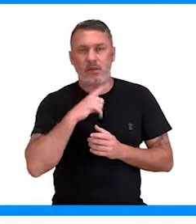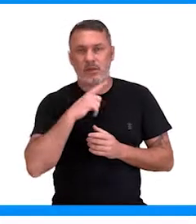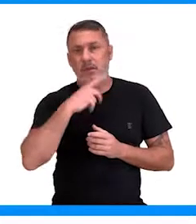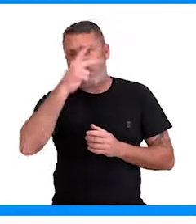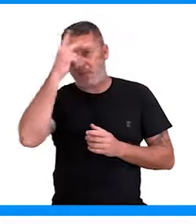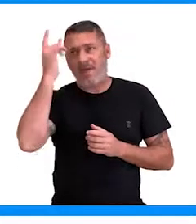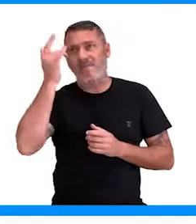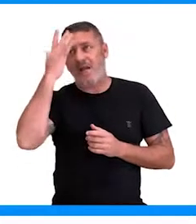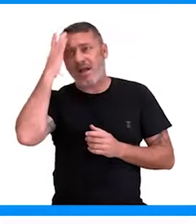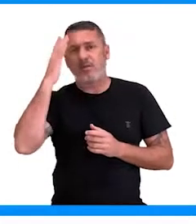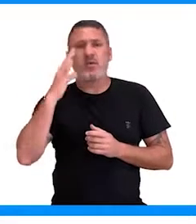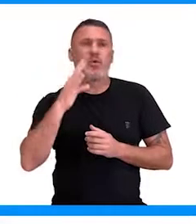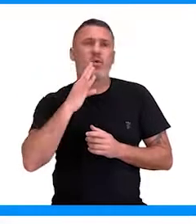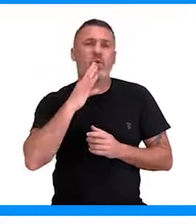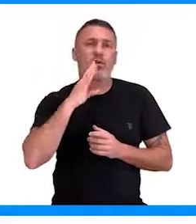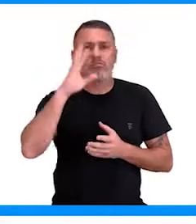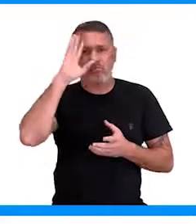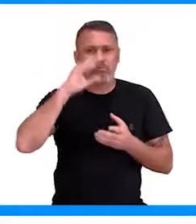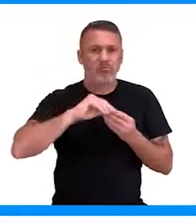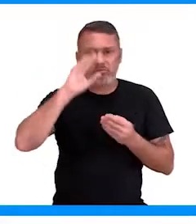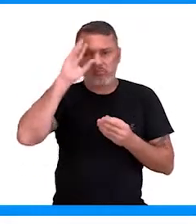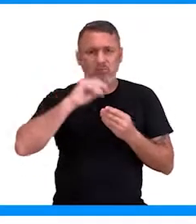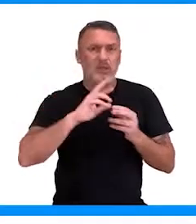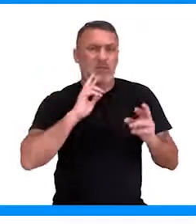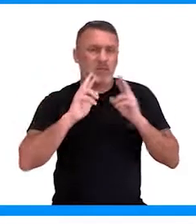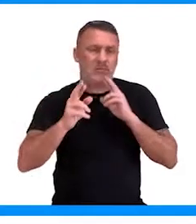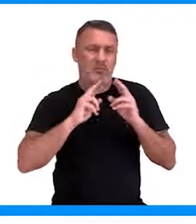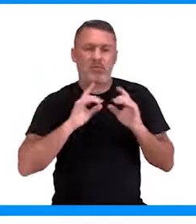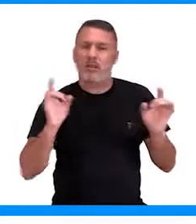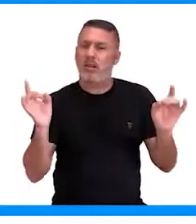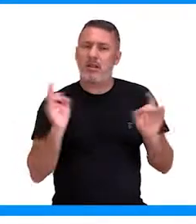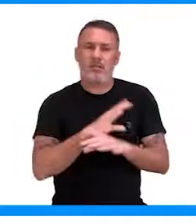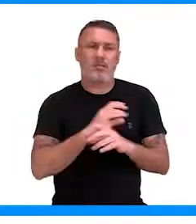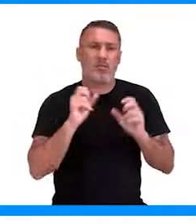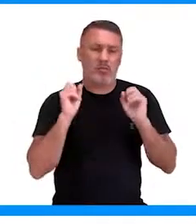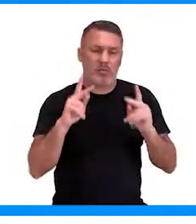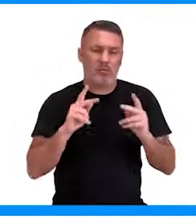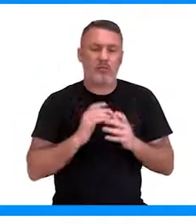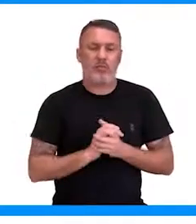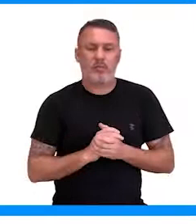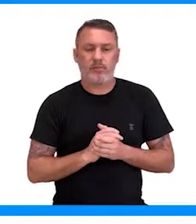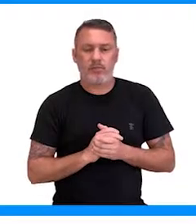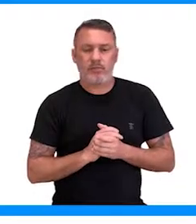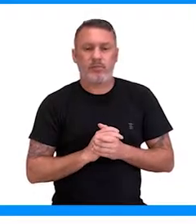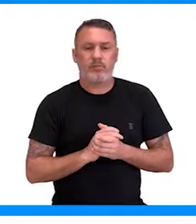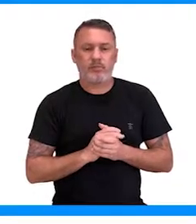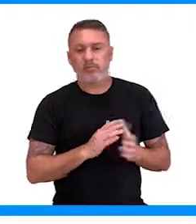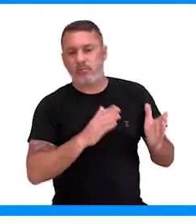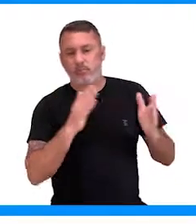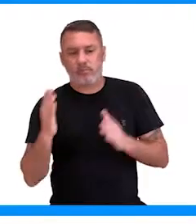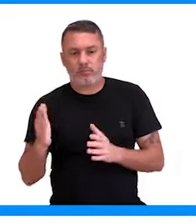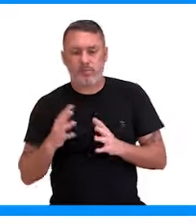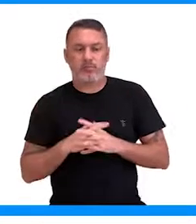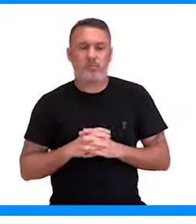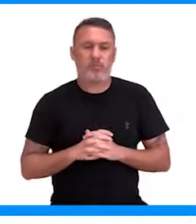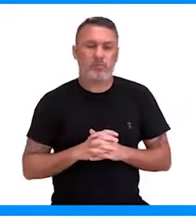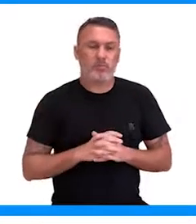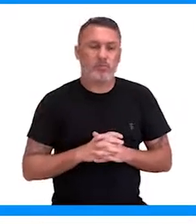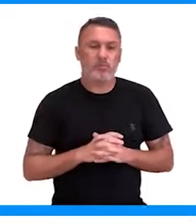Quem tem facilidade com memória, quiser, né, decorar essa equação, pode ficar à vontade também.